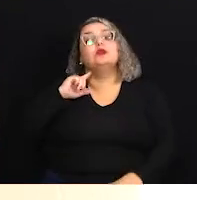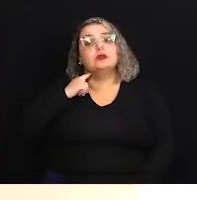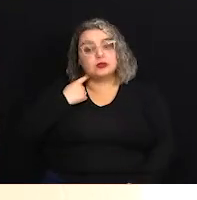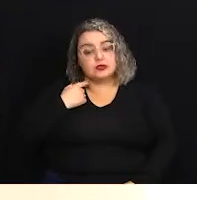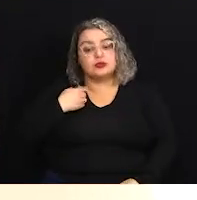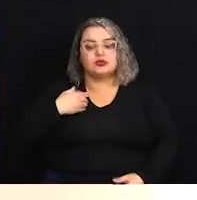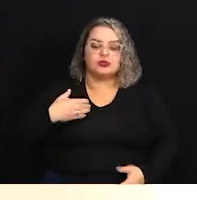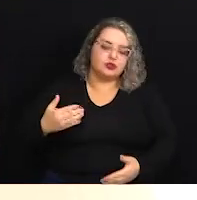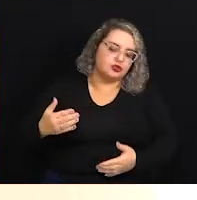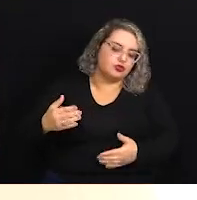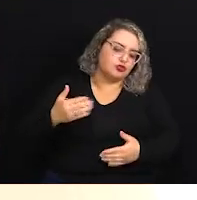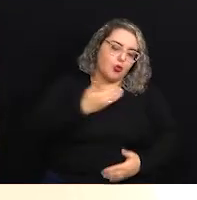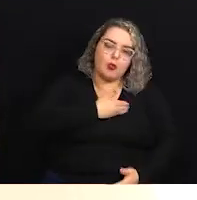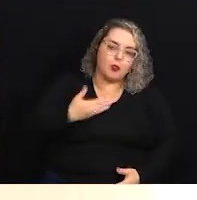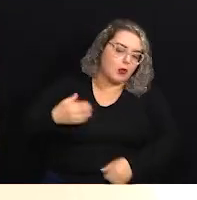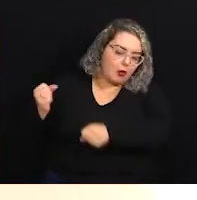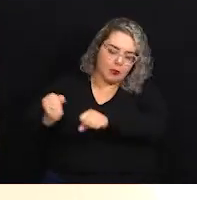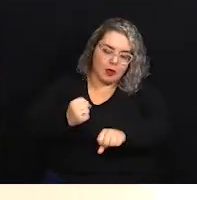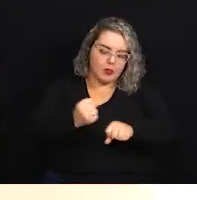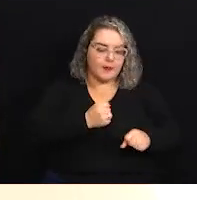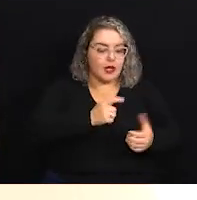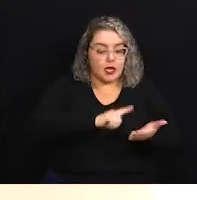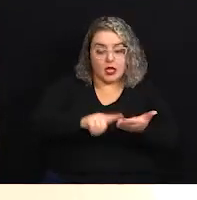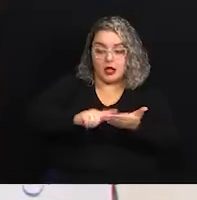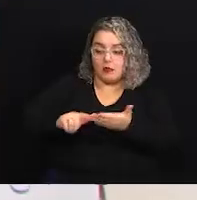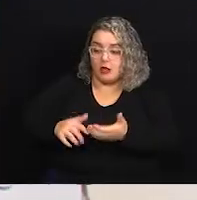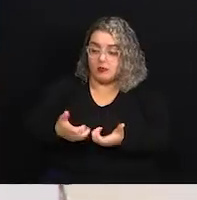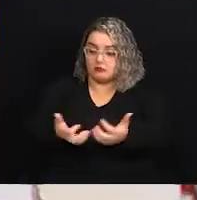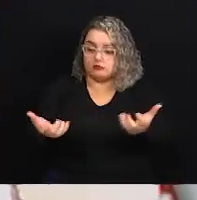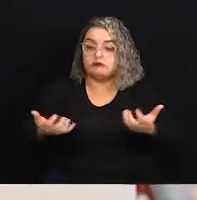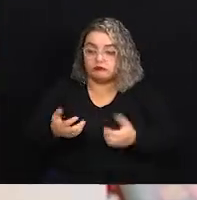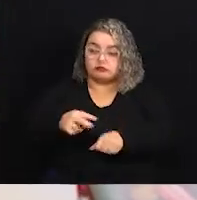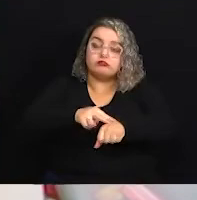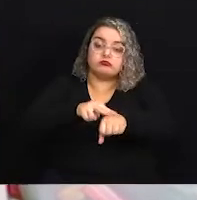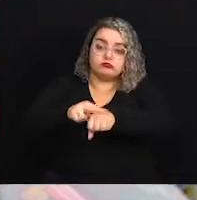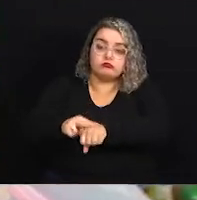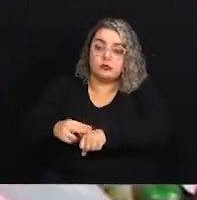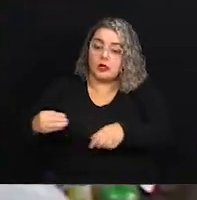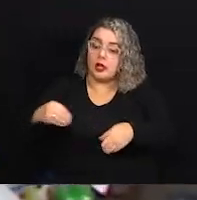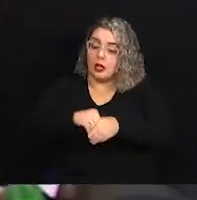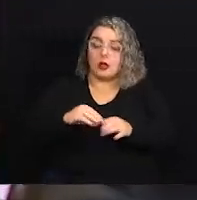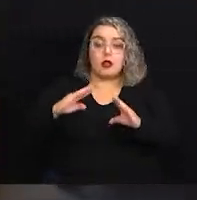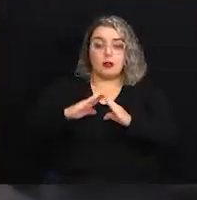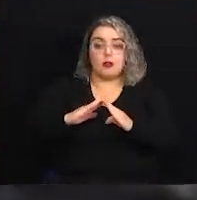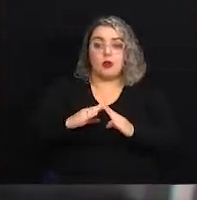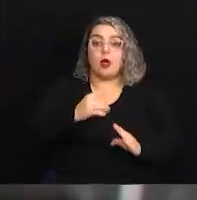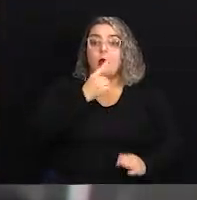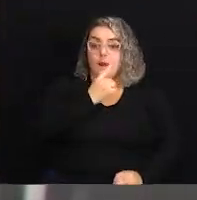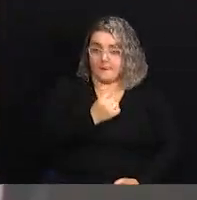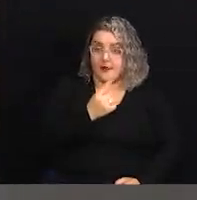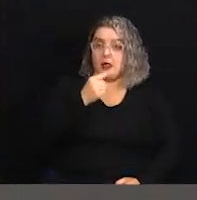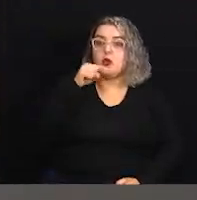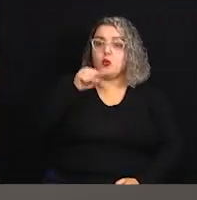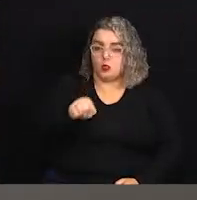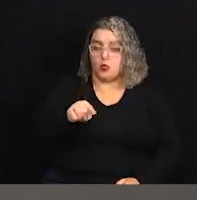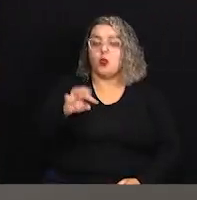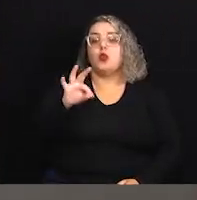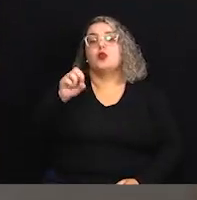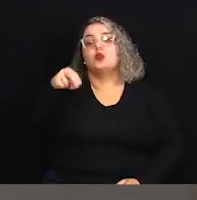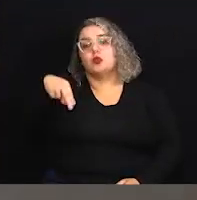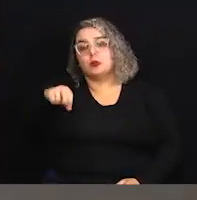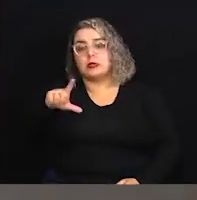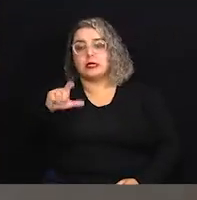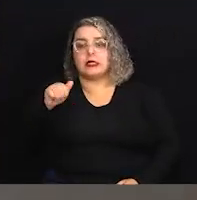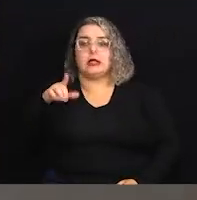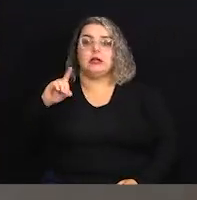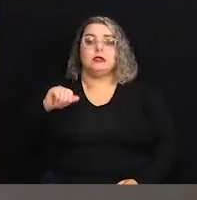público, que é a varrição e limpeza de áreas verdes. Somente de resíduos domiciliares são 1.000 toneladas